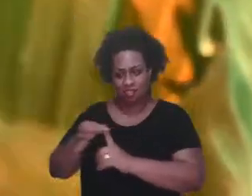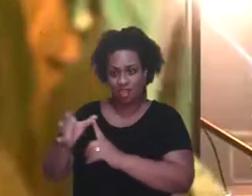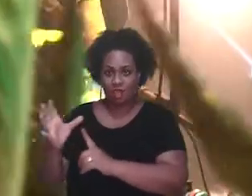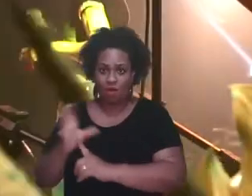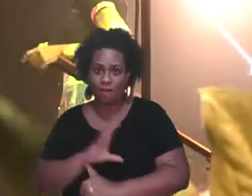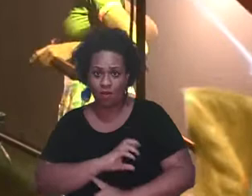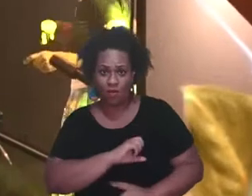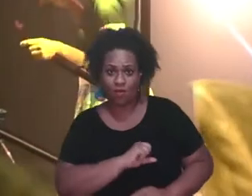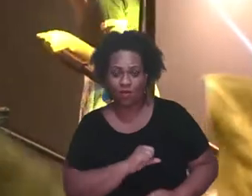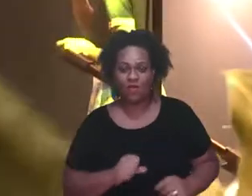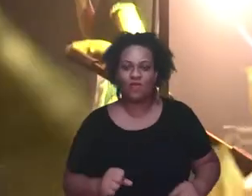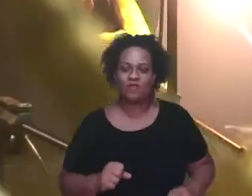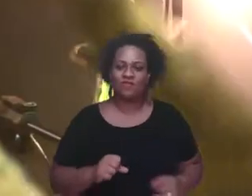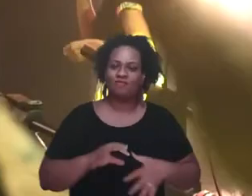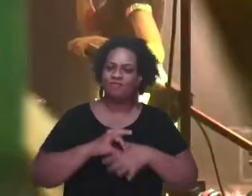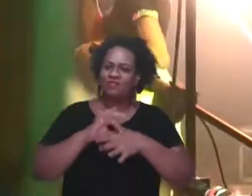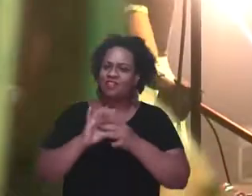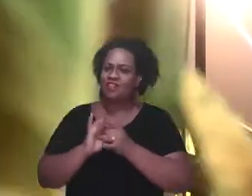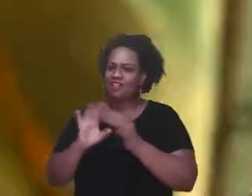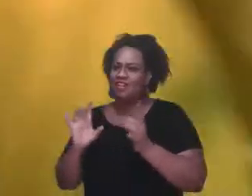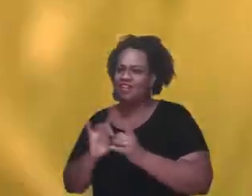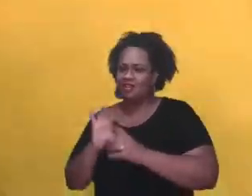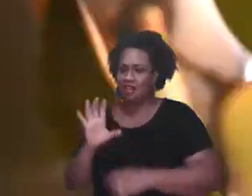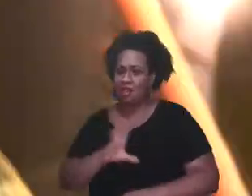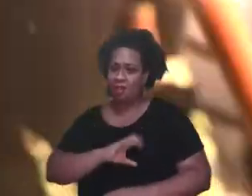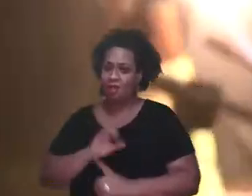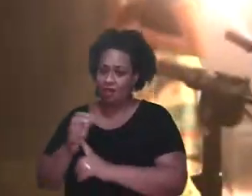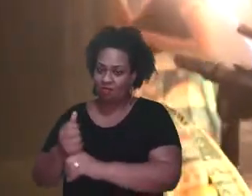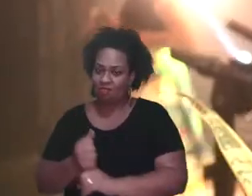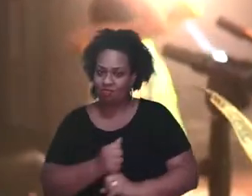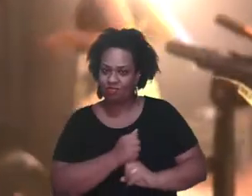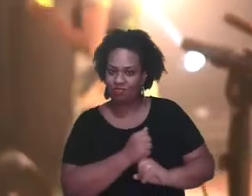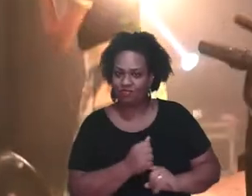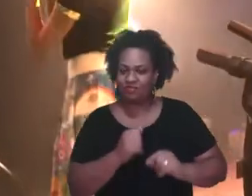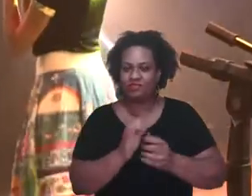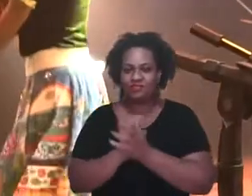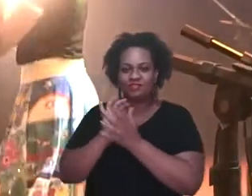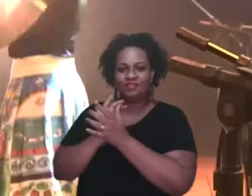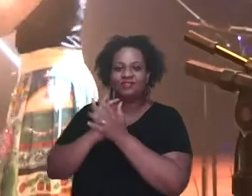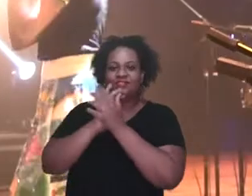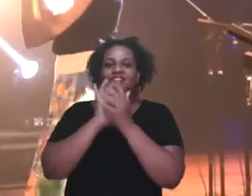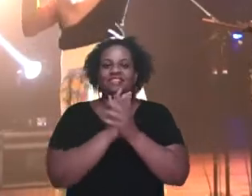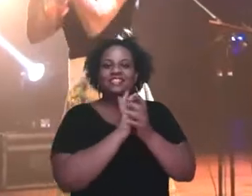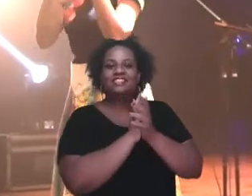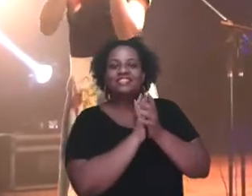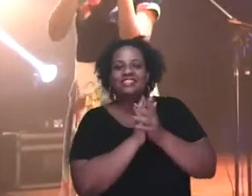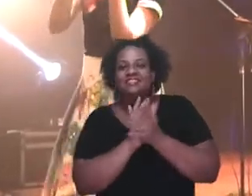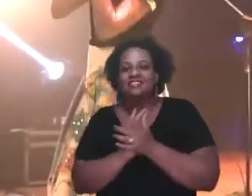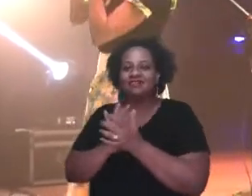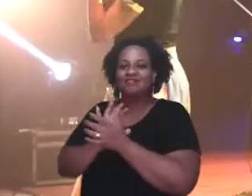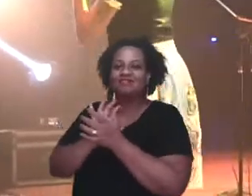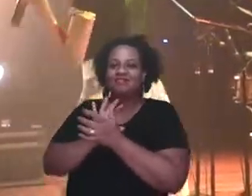ela seu amor eu me disse Lela seu amor eu entendi